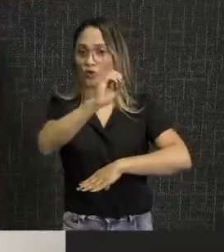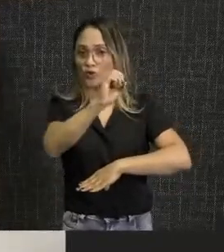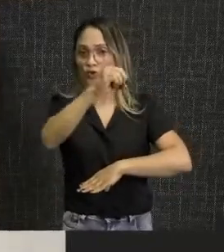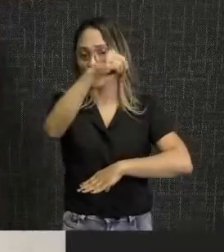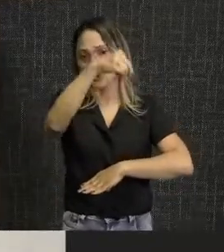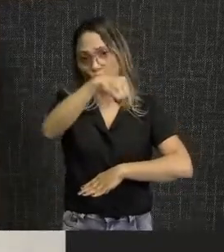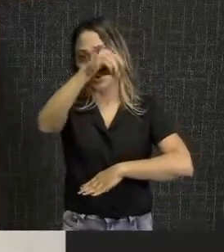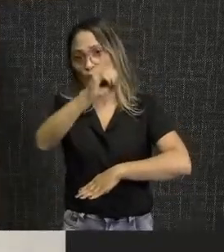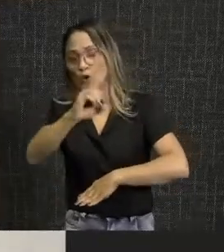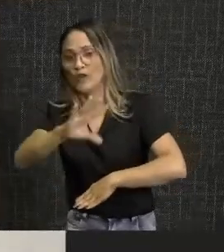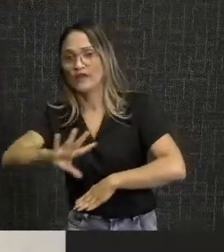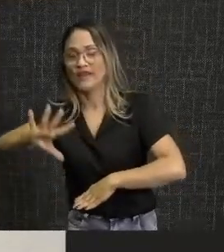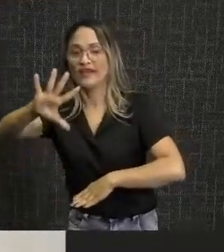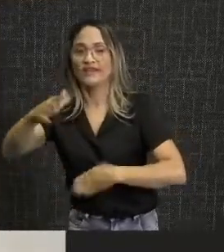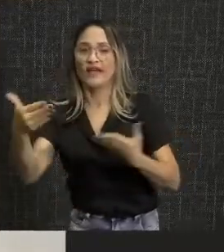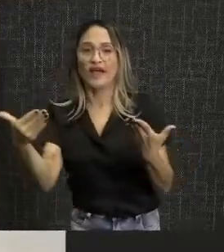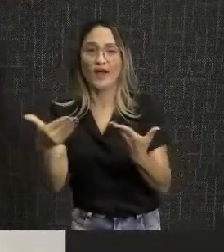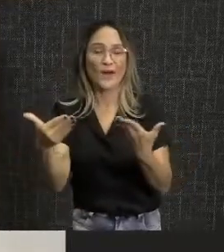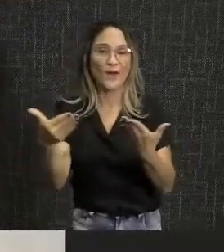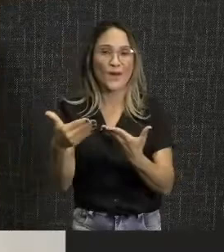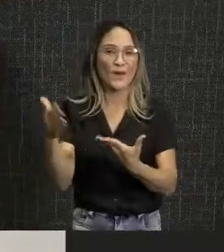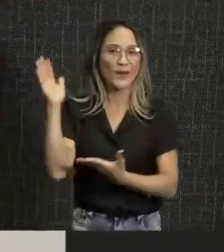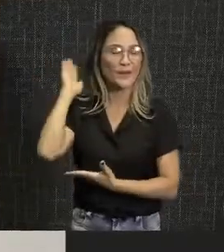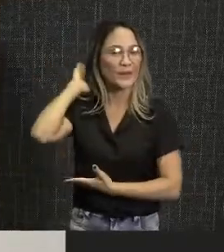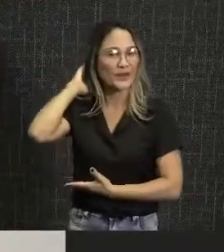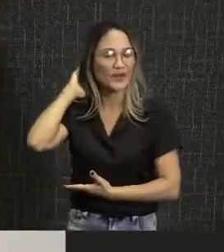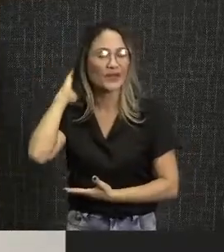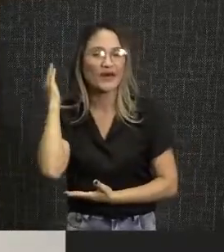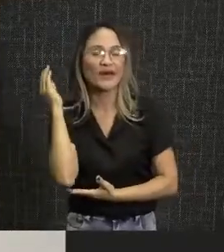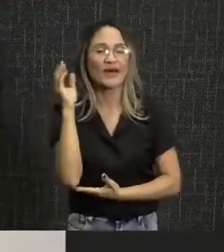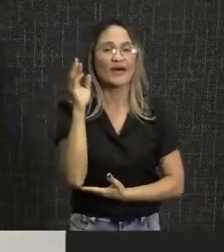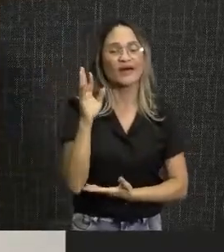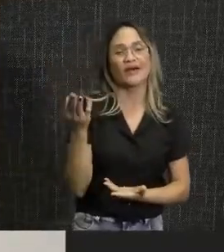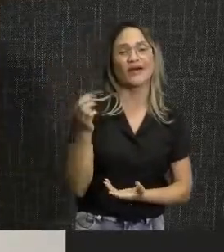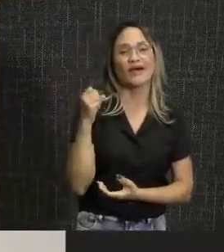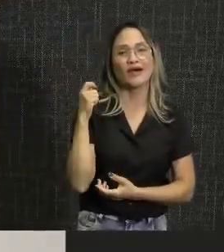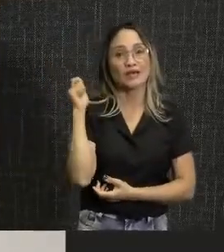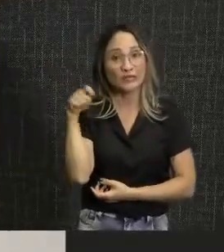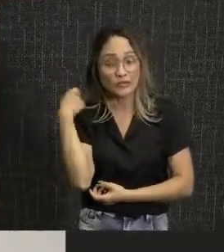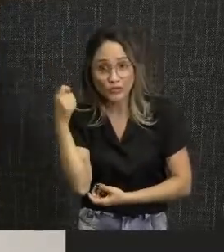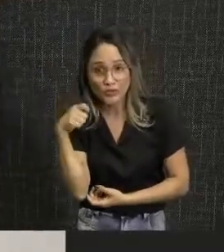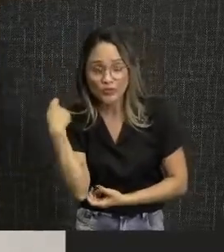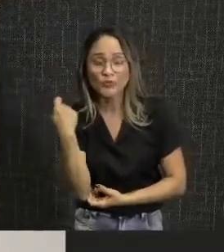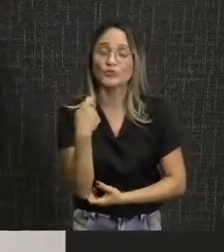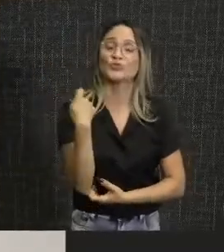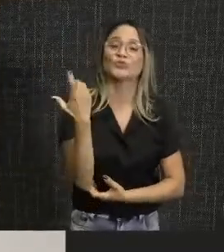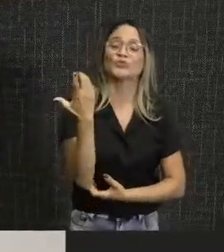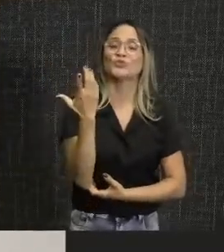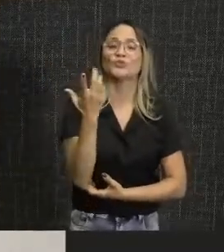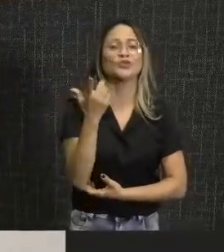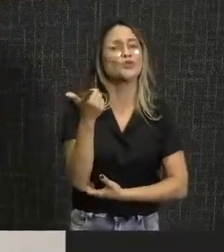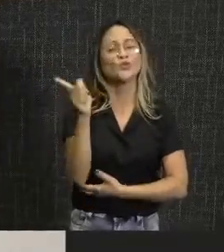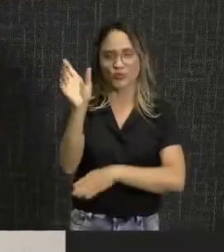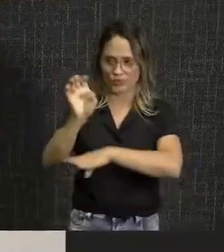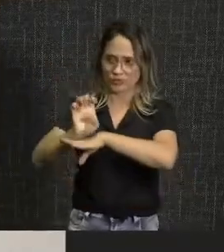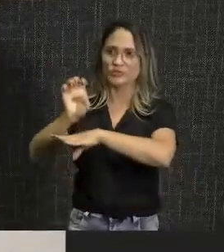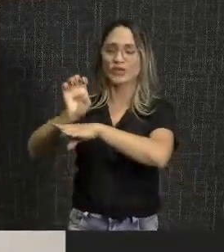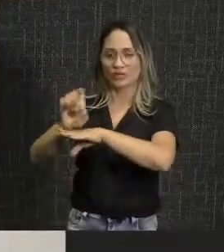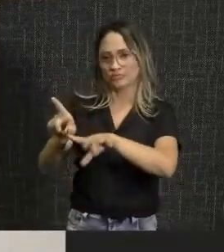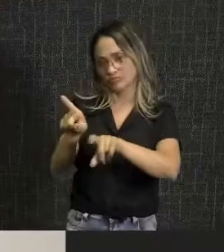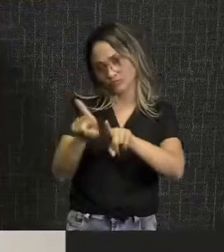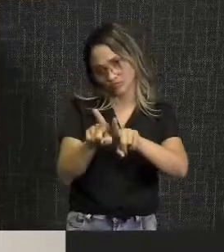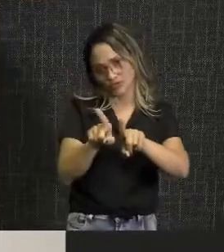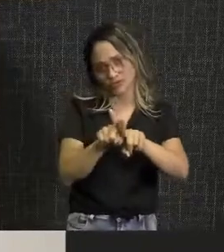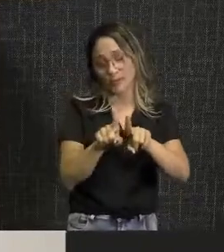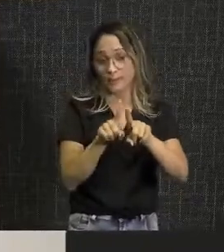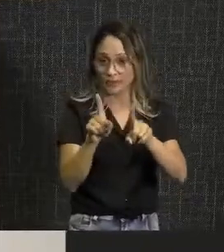olha Paraná, Rio Grande do Sul, e os estados do Centro-Oeste também colaborando com isso. Então, a gente tem essa questão do